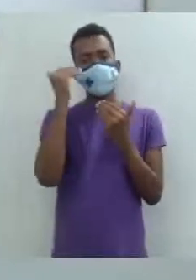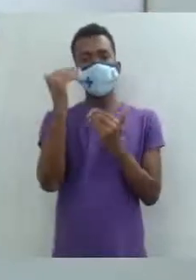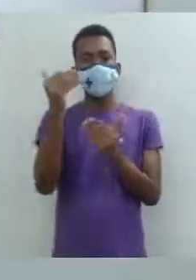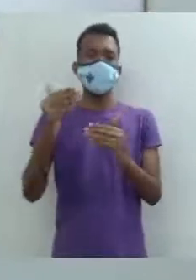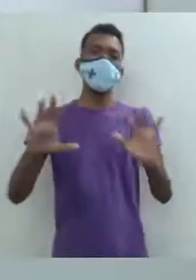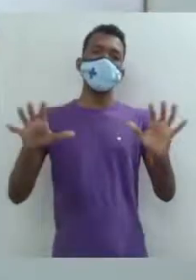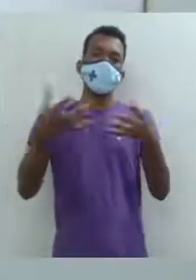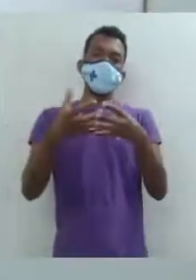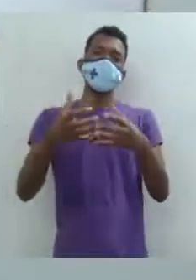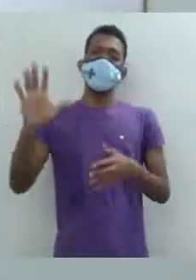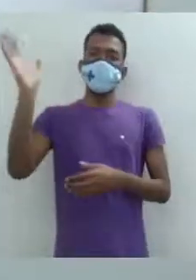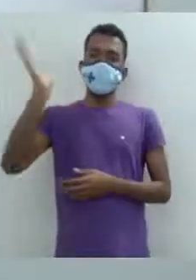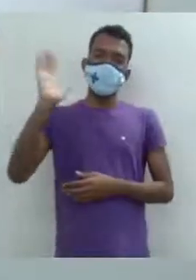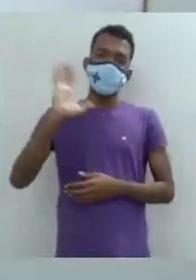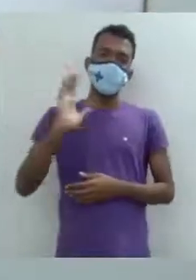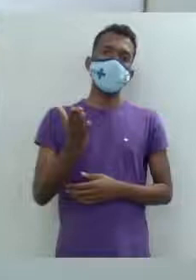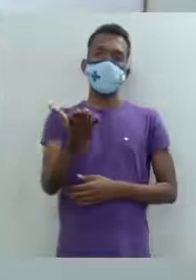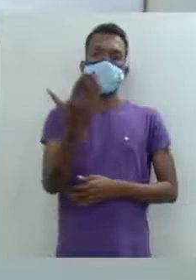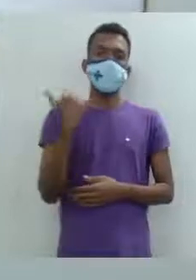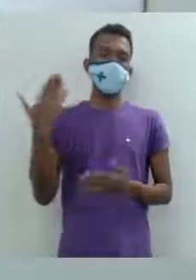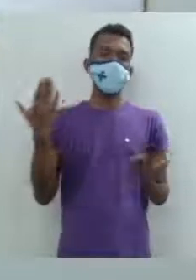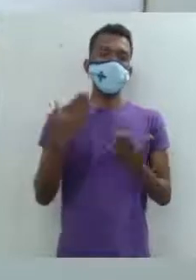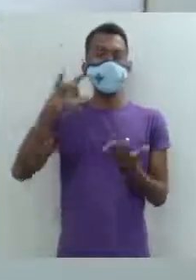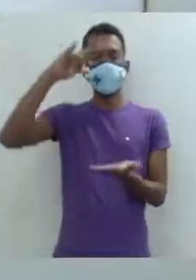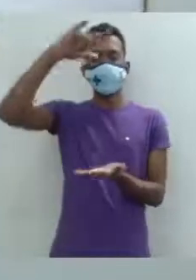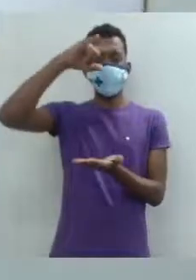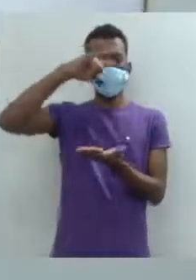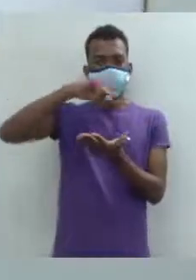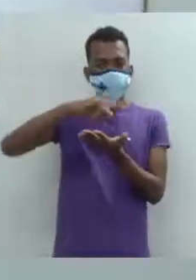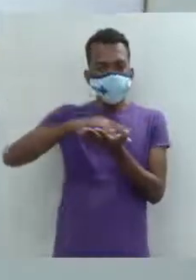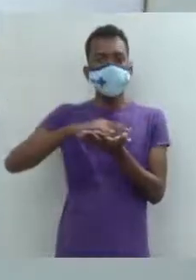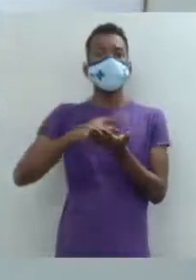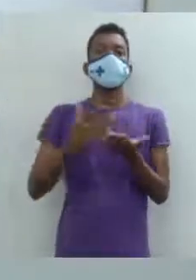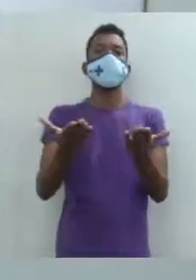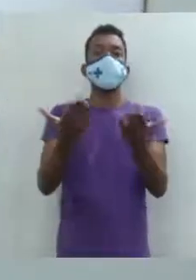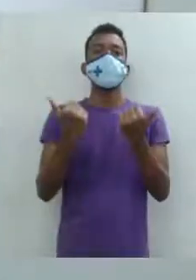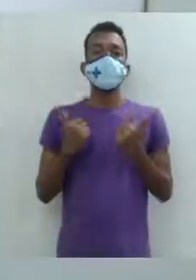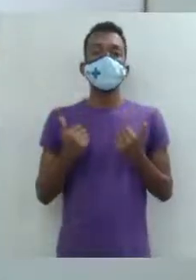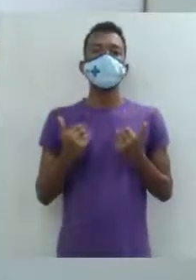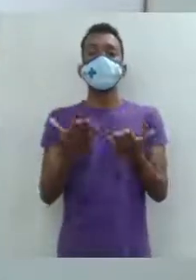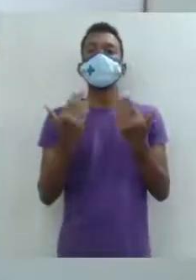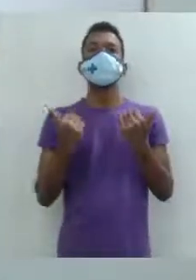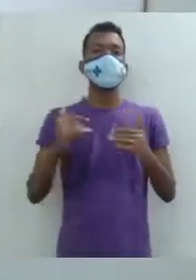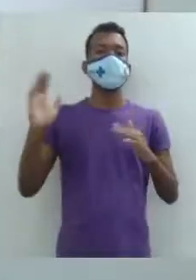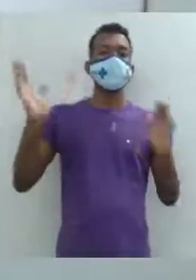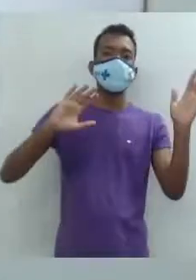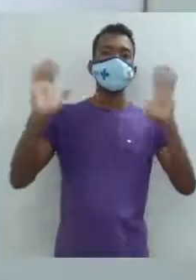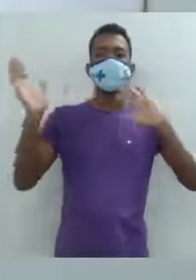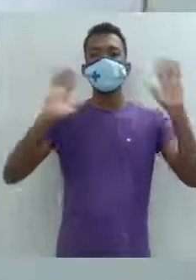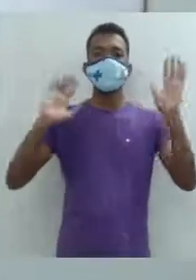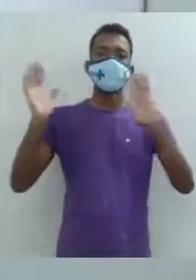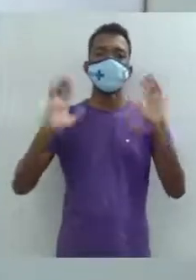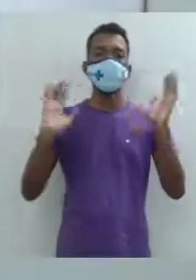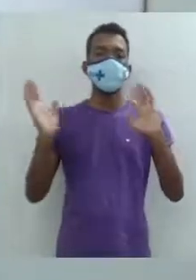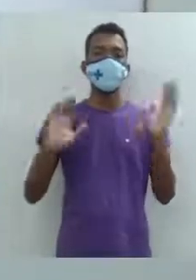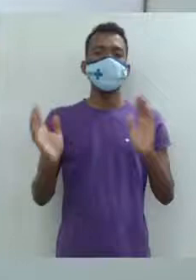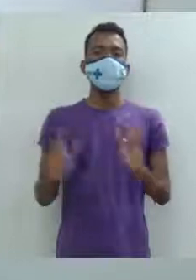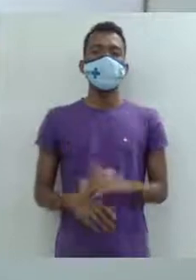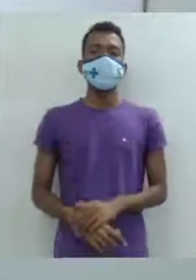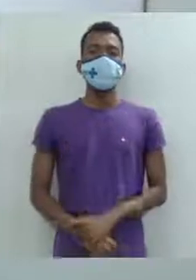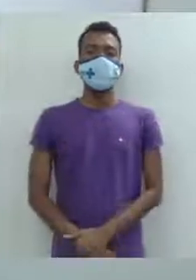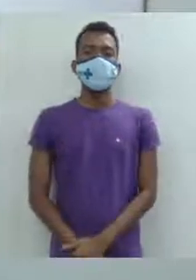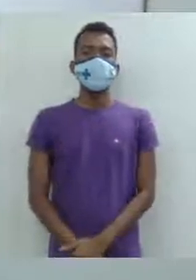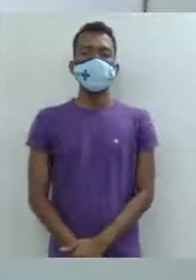turminha. Tchauzinho. Vamos desembarcar na nossa nave. Vamos saindo da nave.